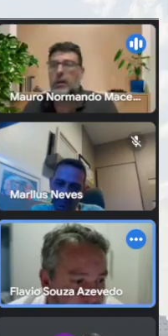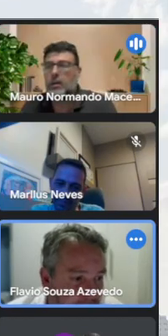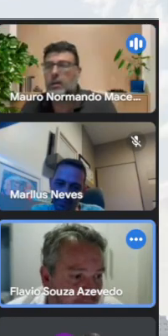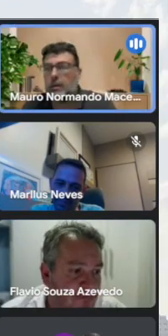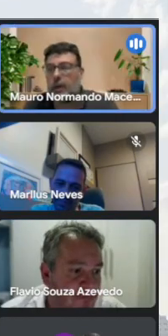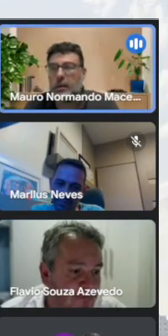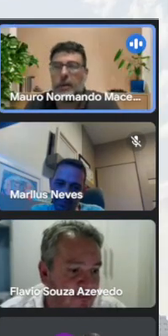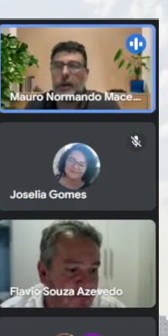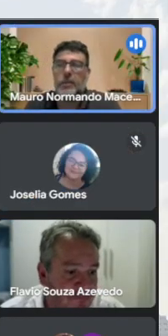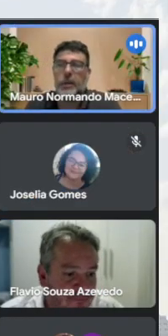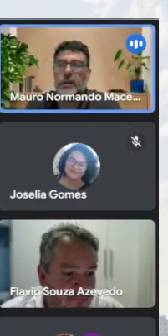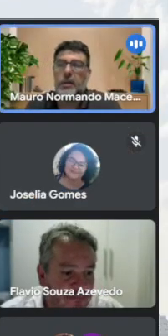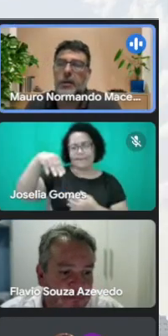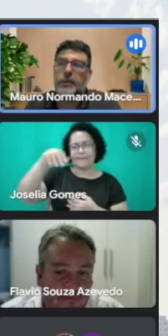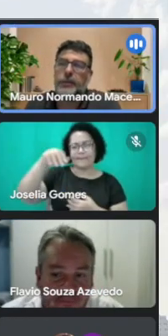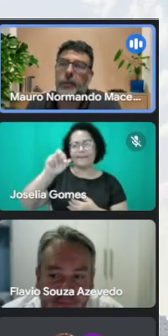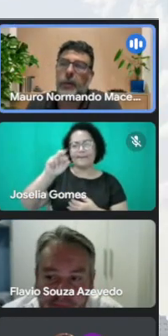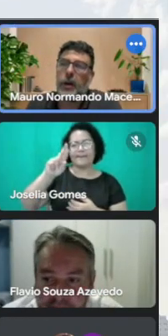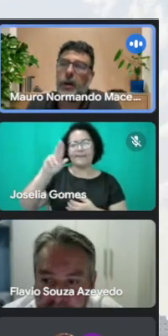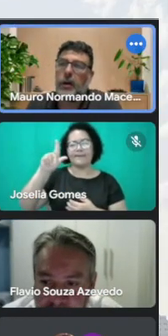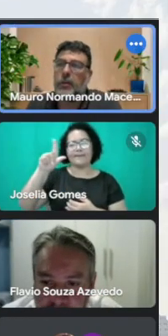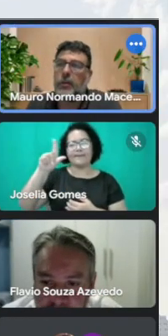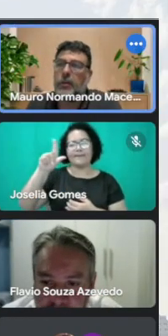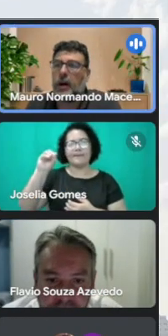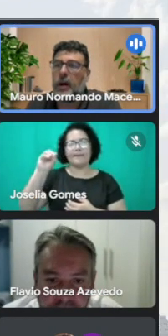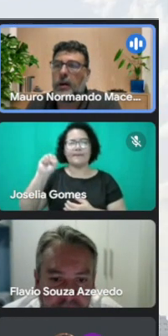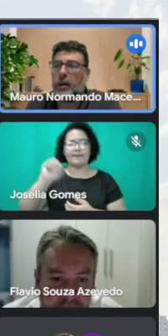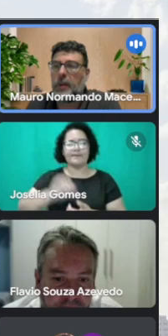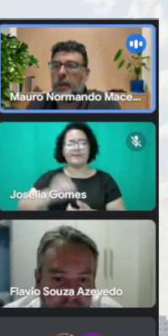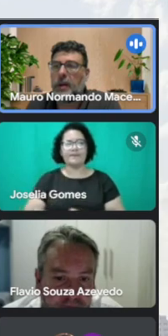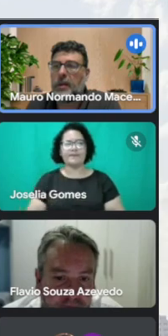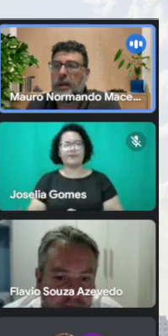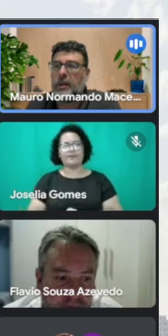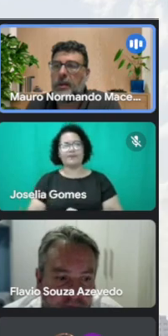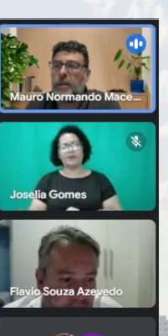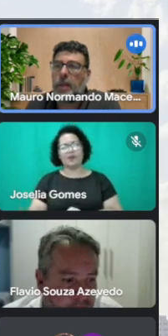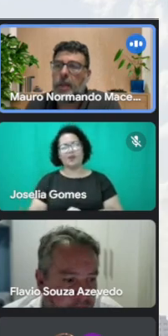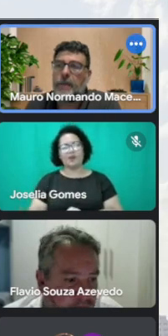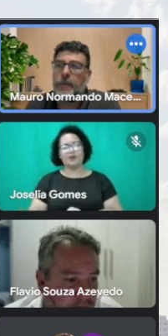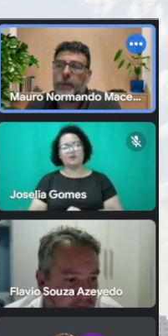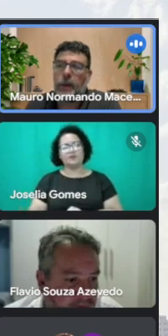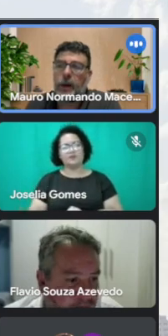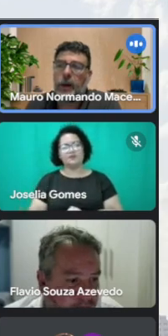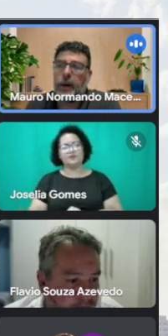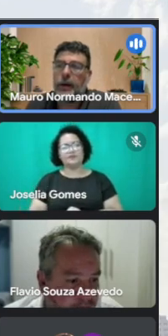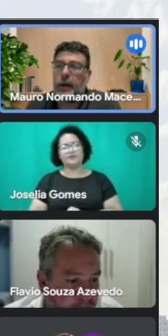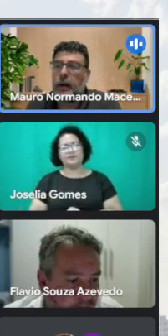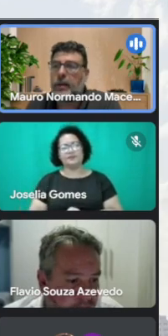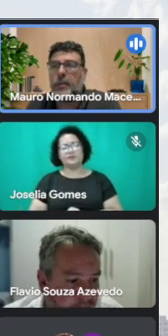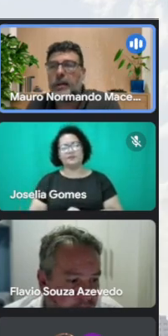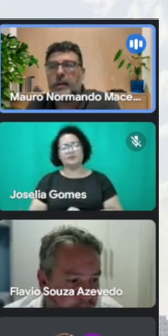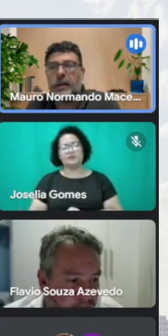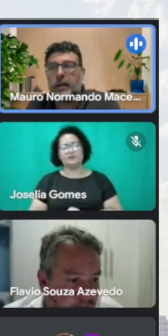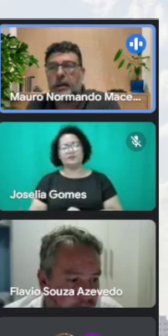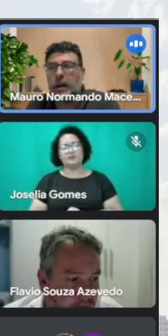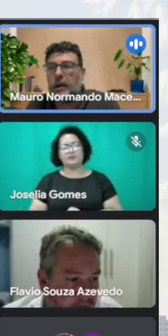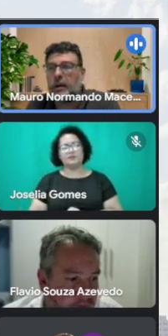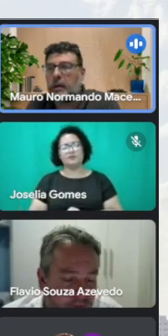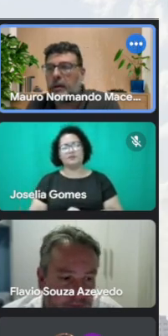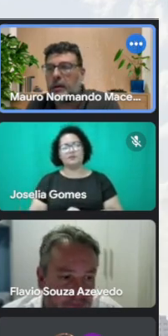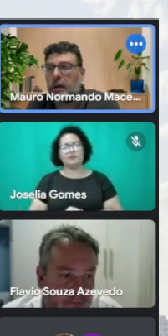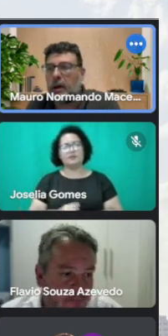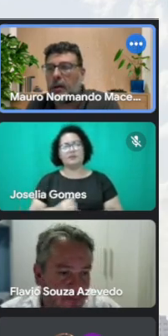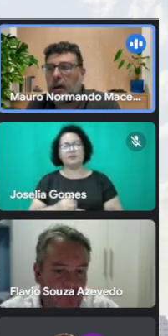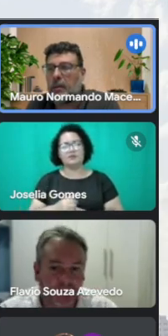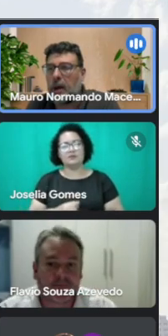Obrigado, Marlos, pela sua participação. Ao FAO aqui também presente. Queria saber se